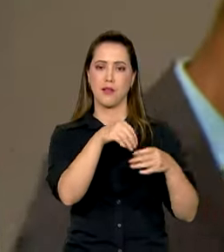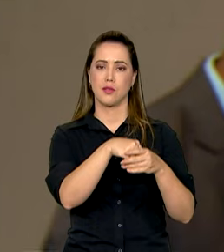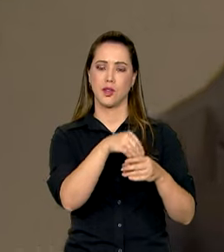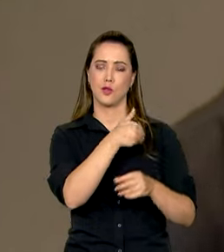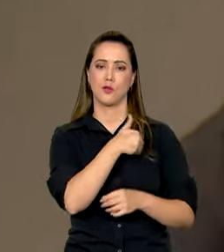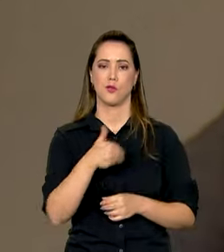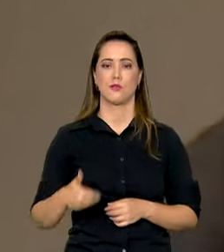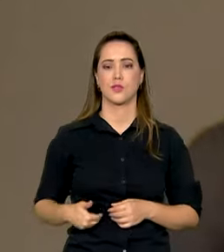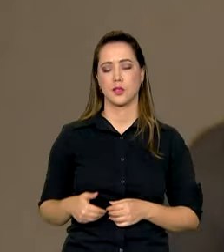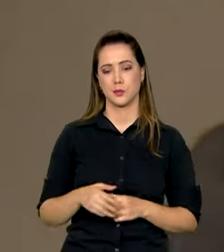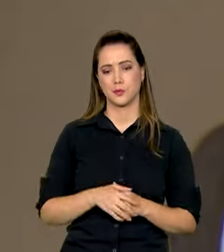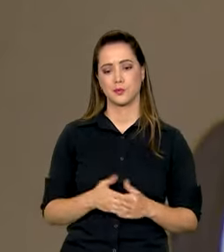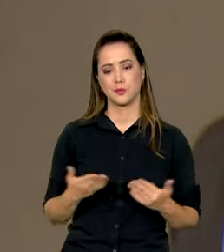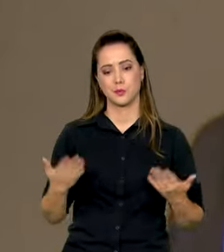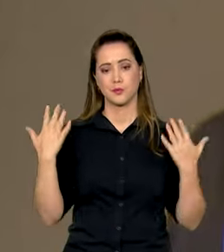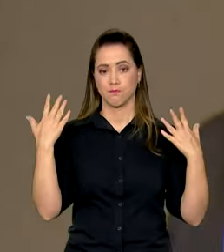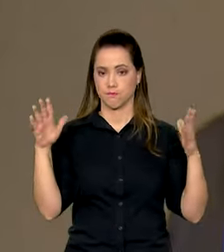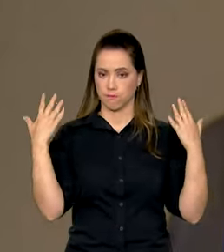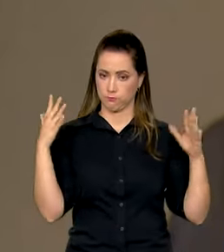deste país.